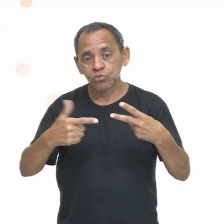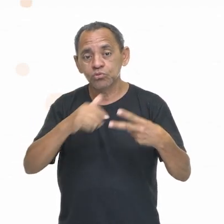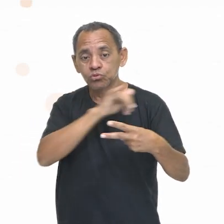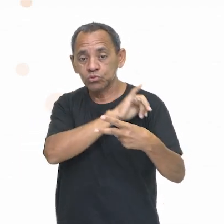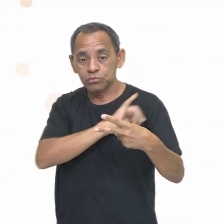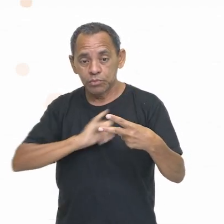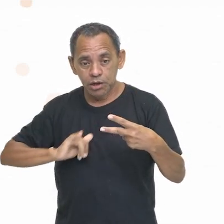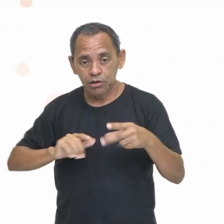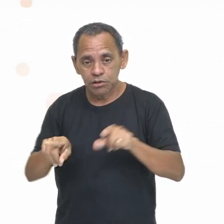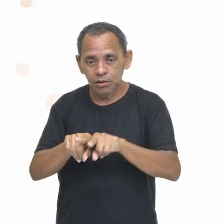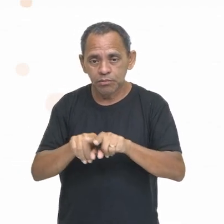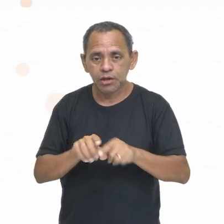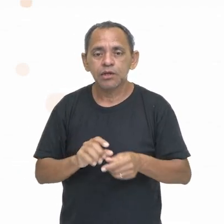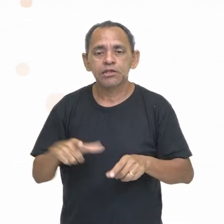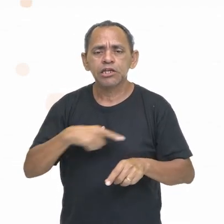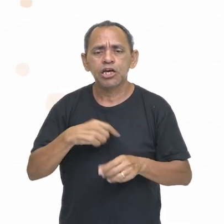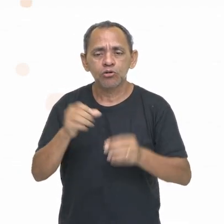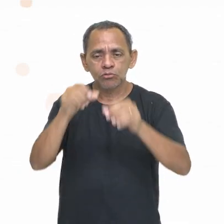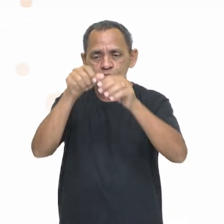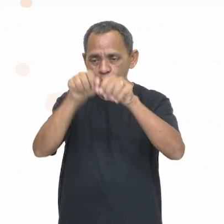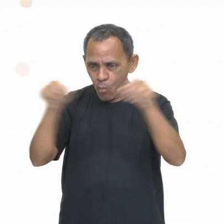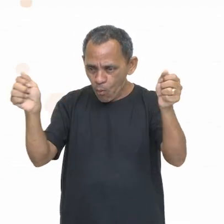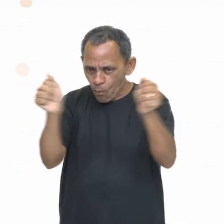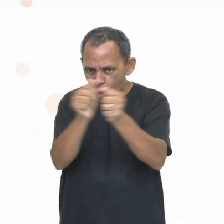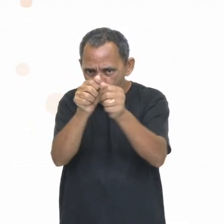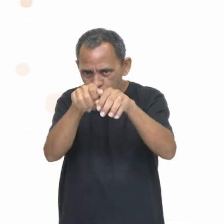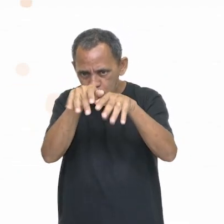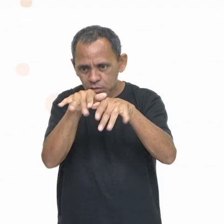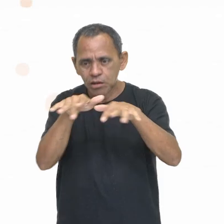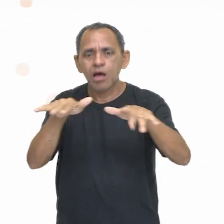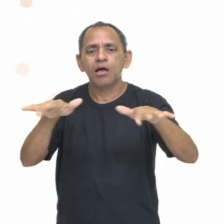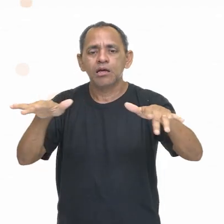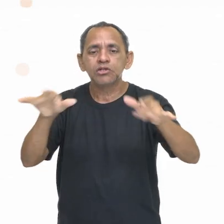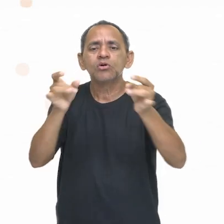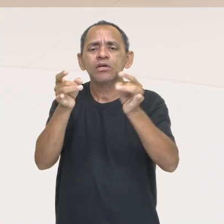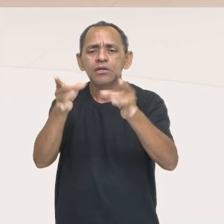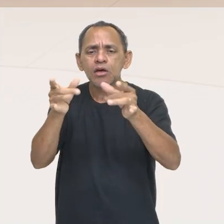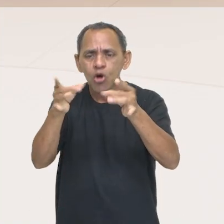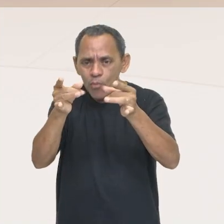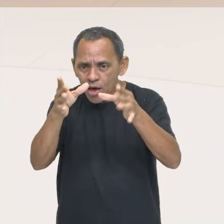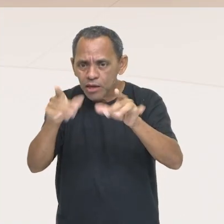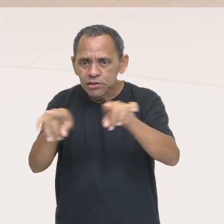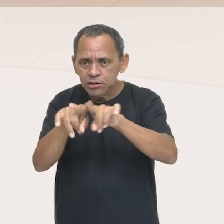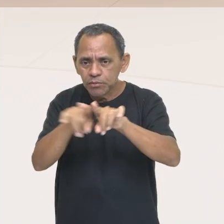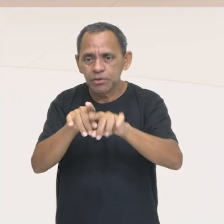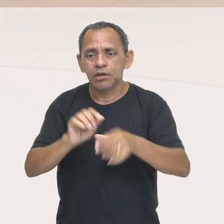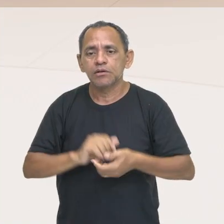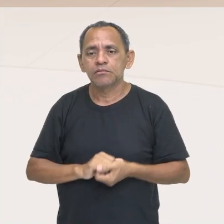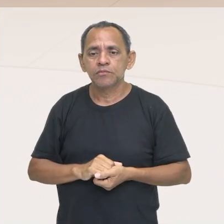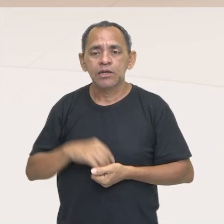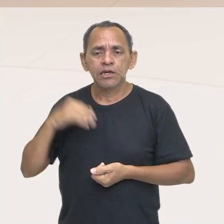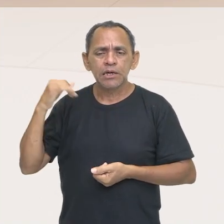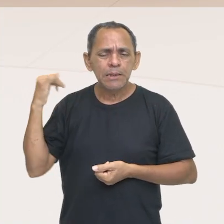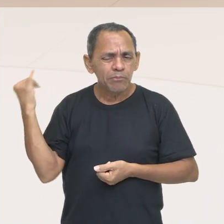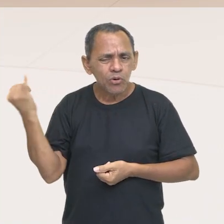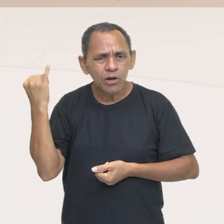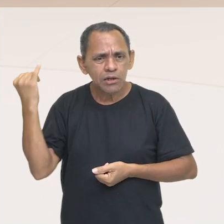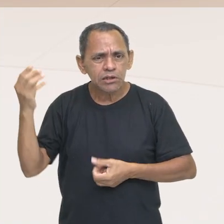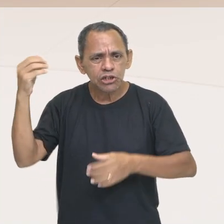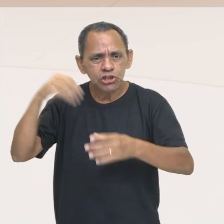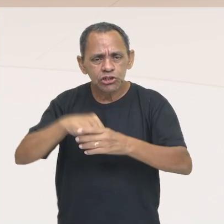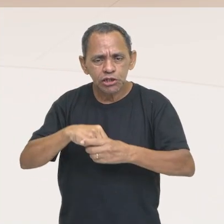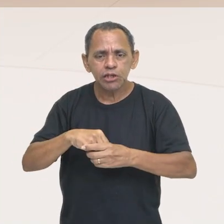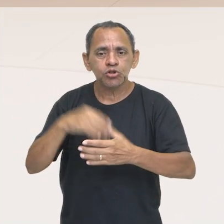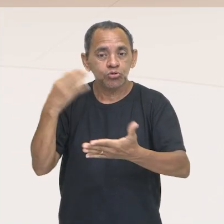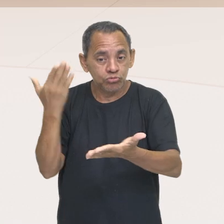uma expansão comercial. Olha só, um ponto muito importante da nossa